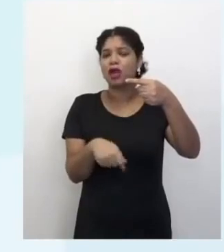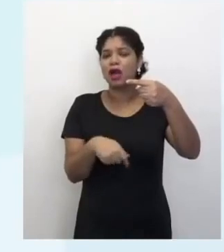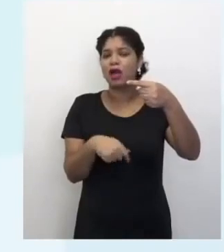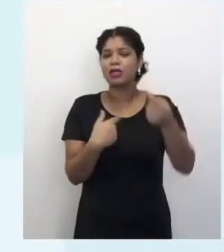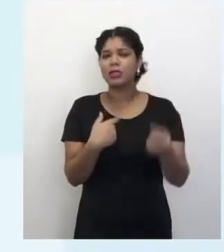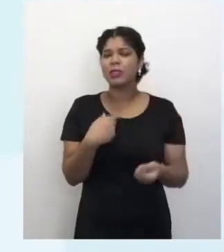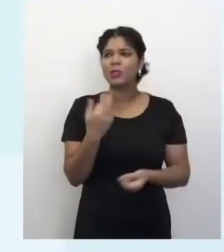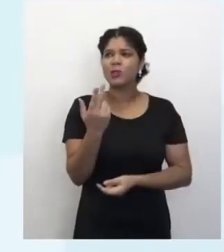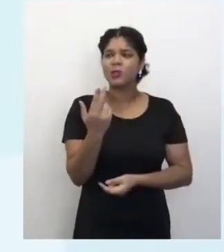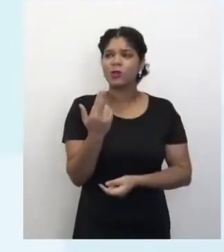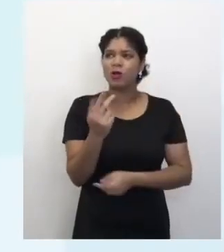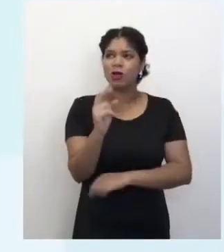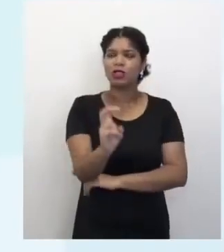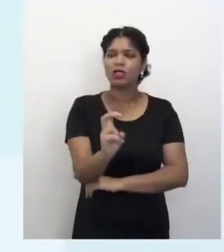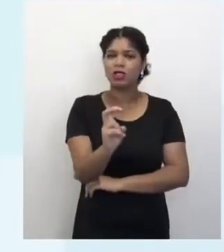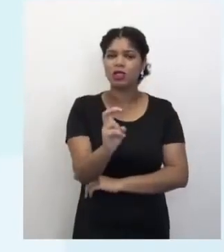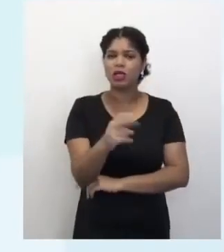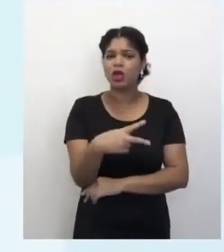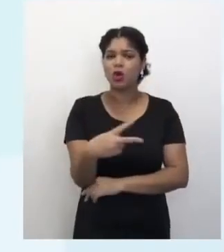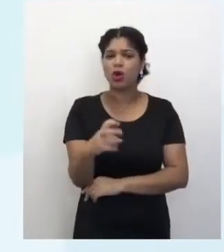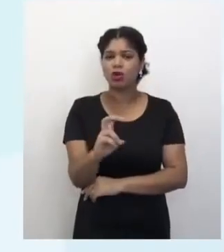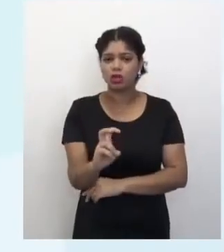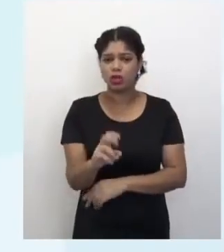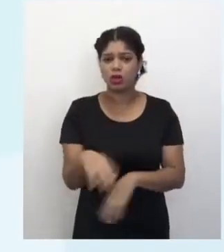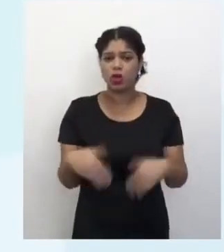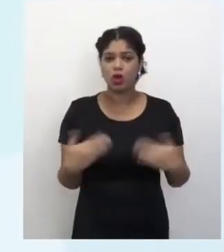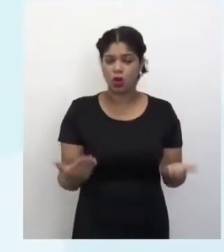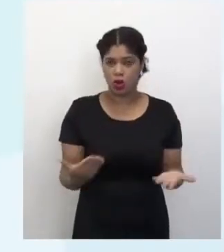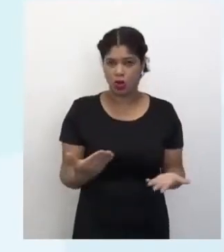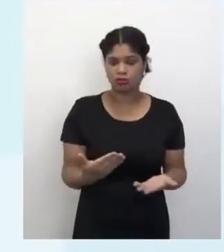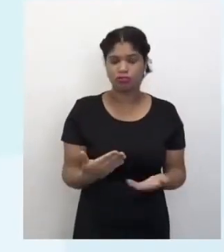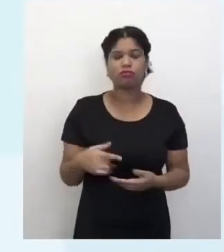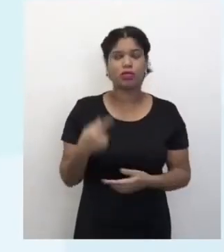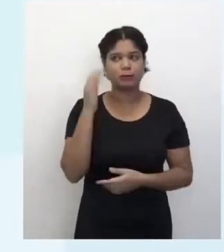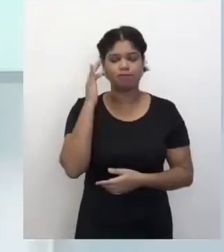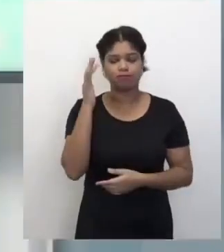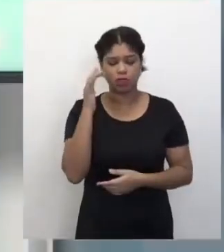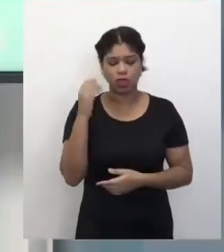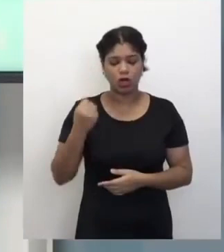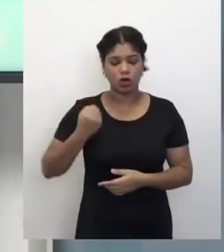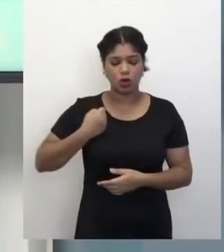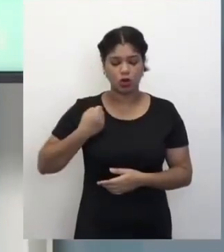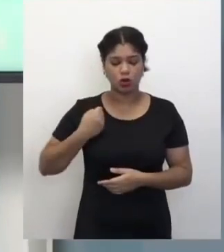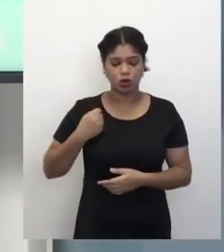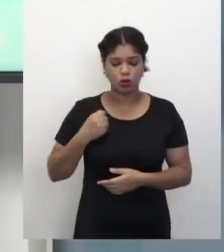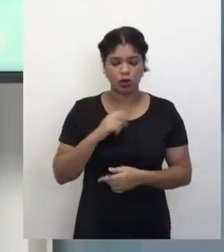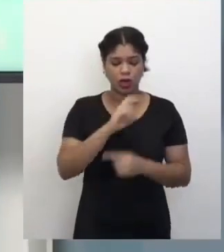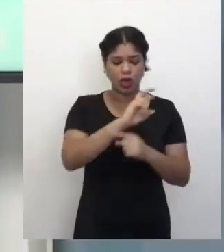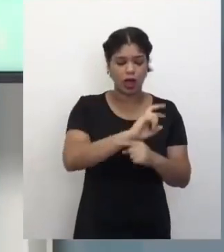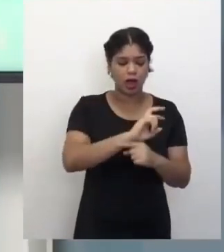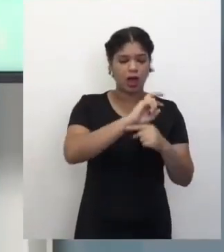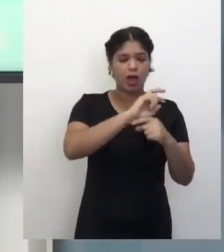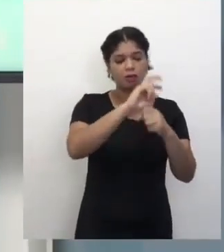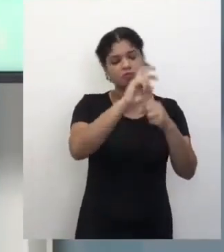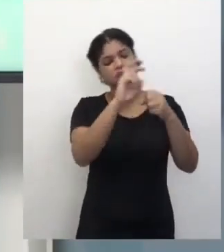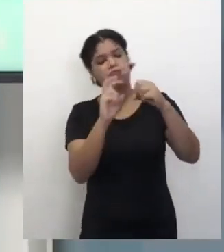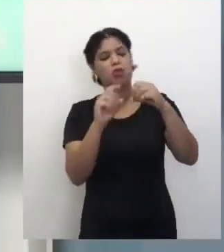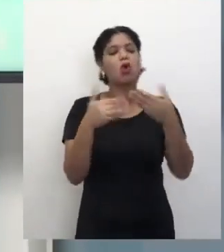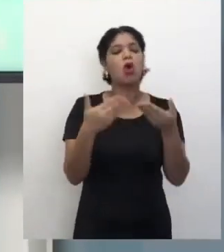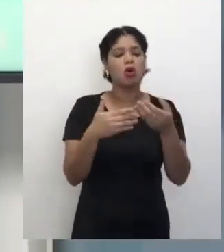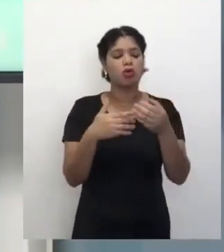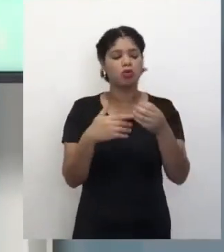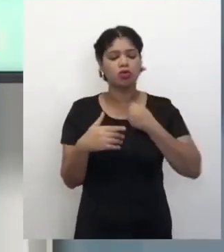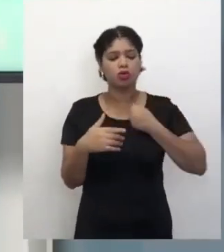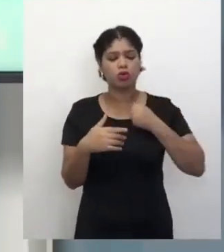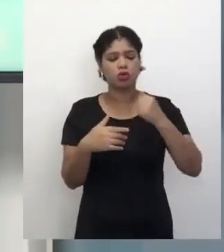igual a 5, para eu pensar qual é o número que elevado à quinta vai dar 1024. Não é isso?